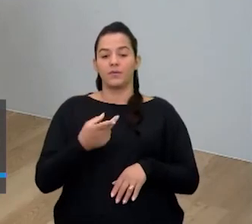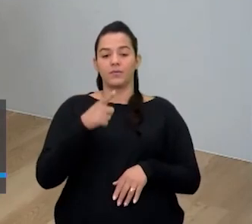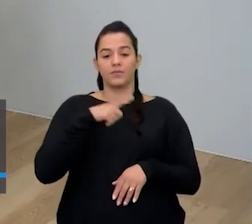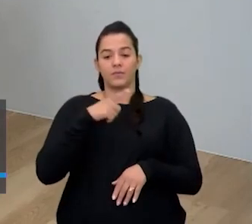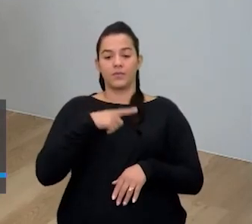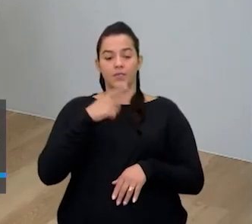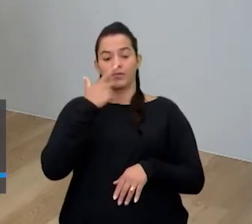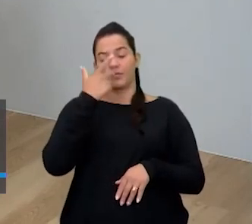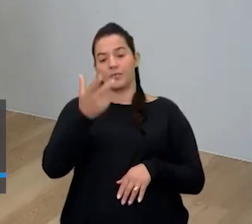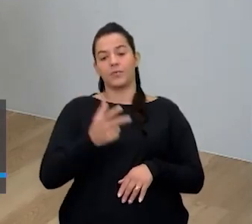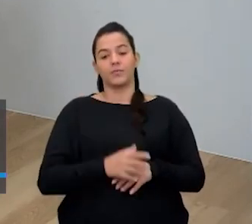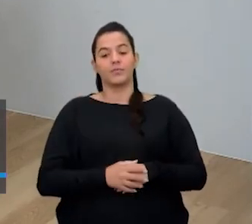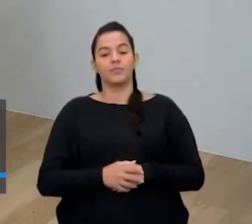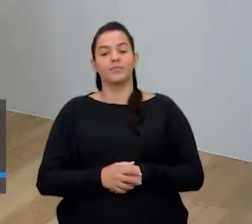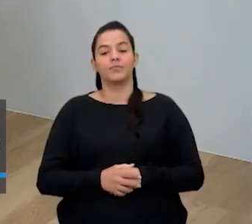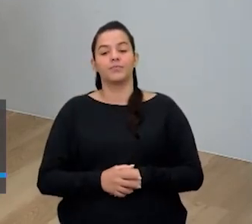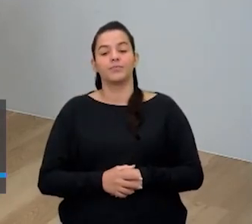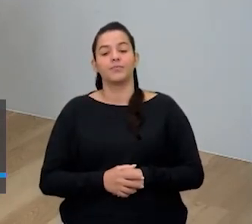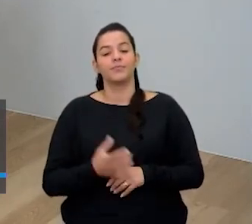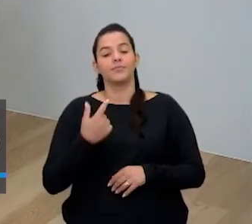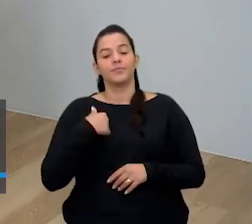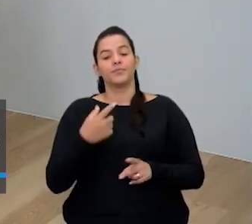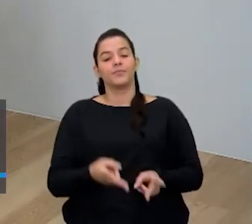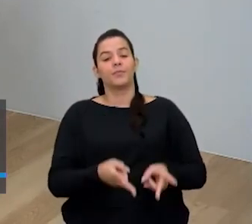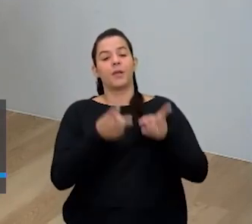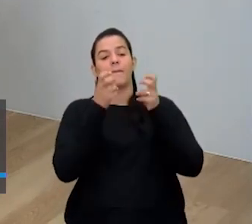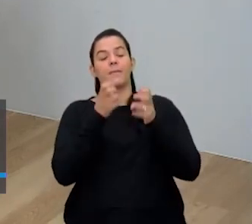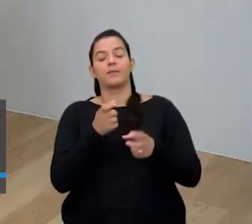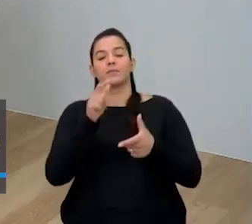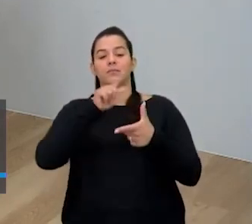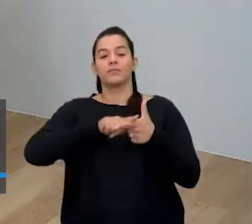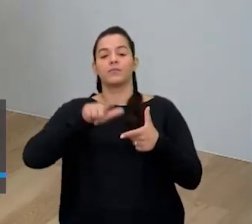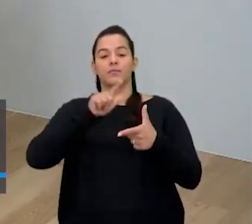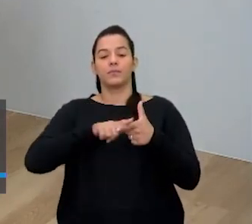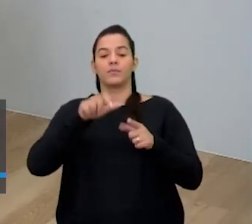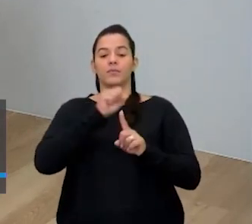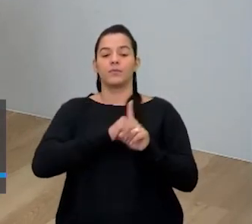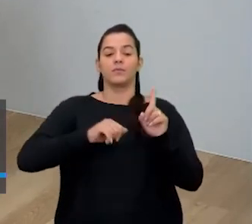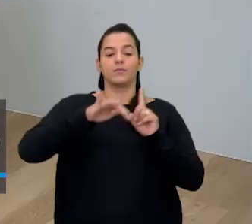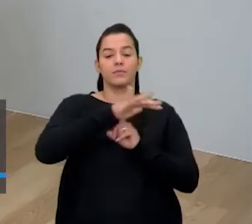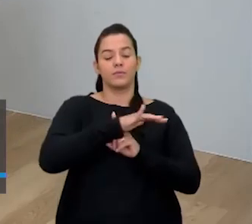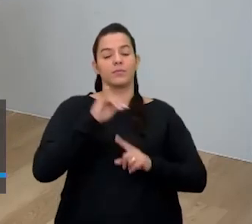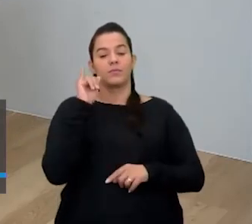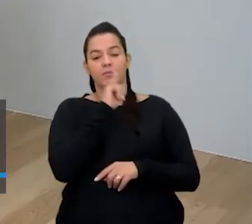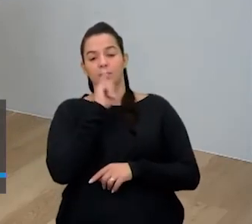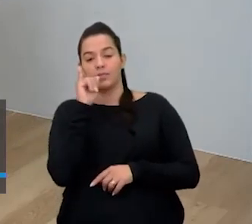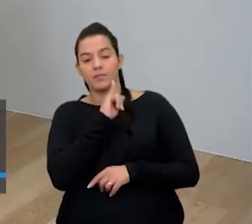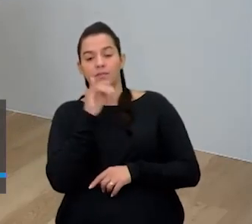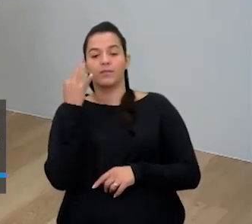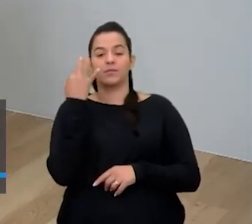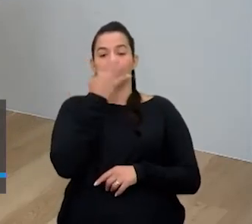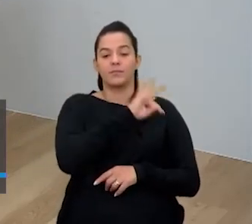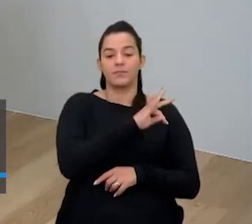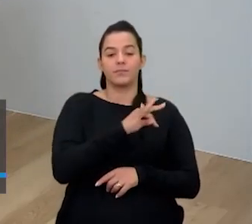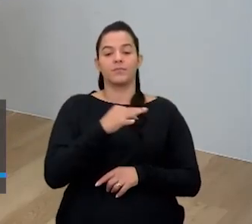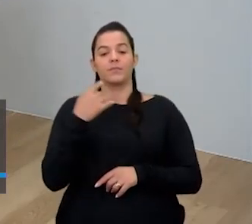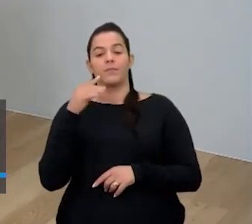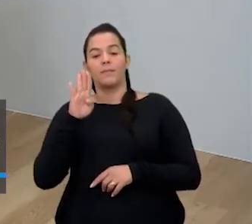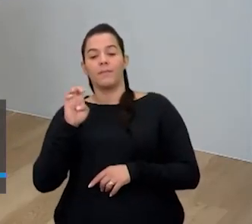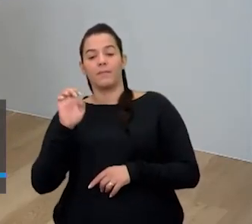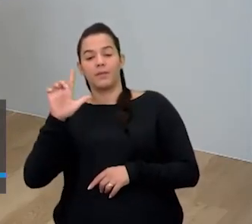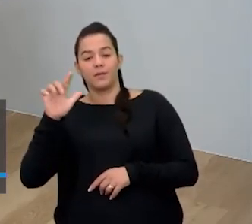bateu. Quando a gente percebe problema social, seja numa série italiana, francesa,